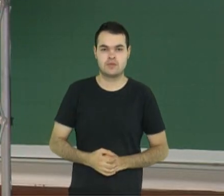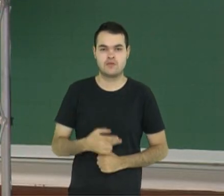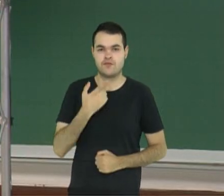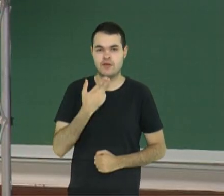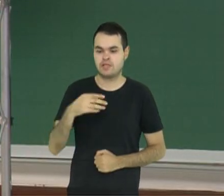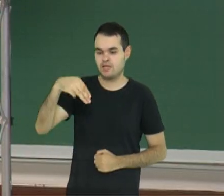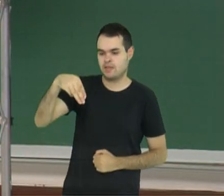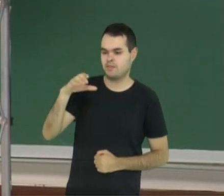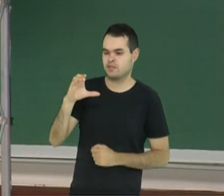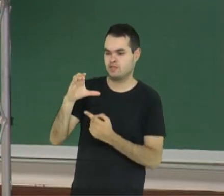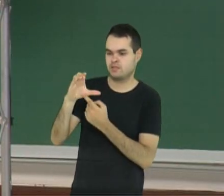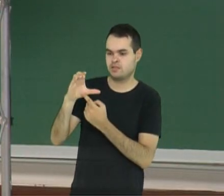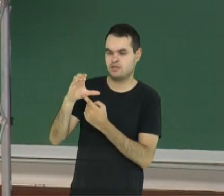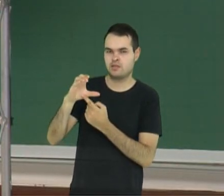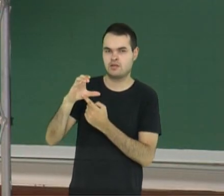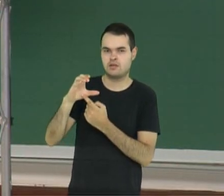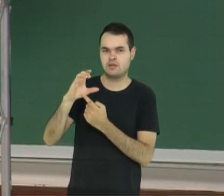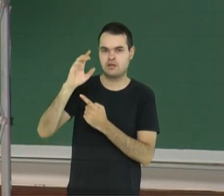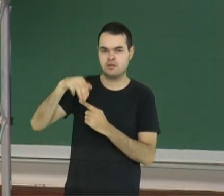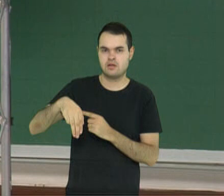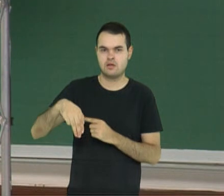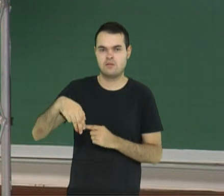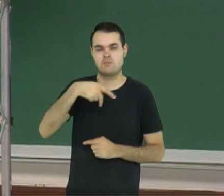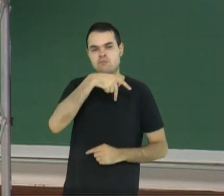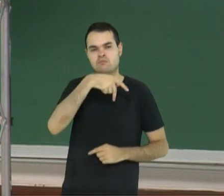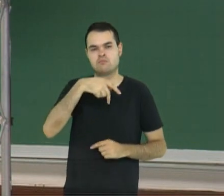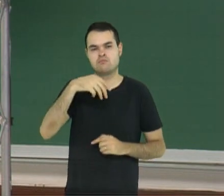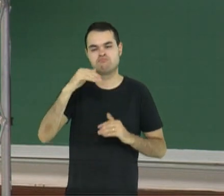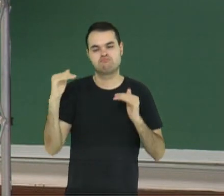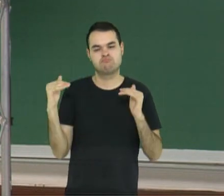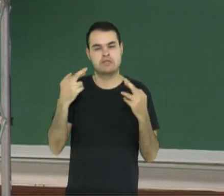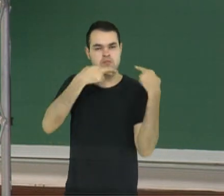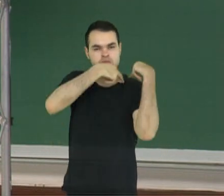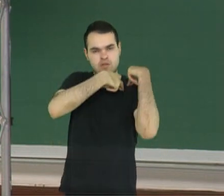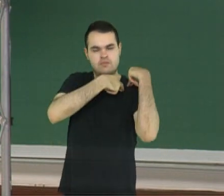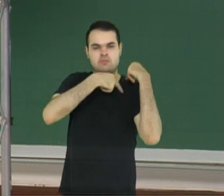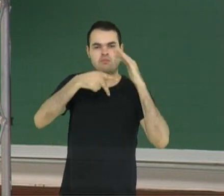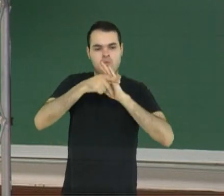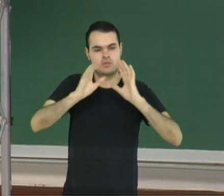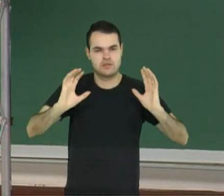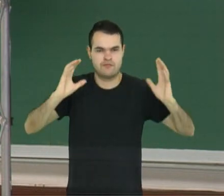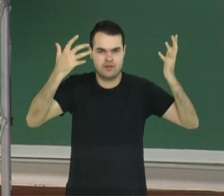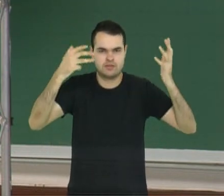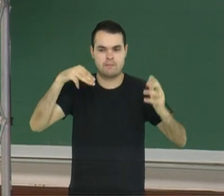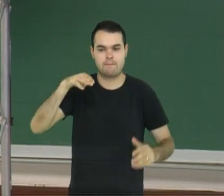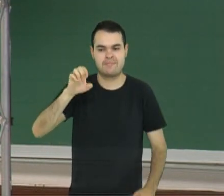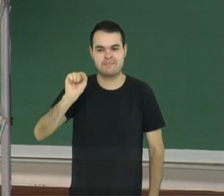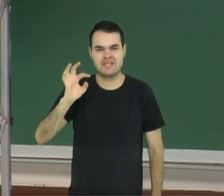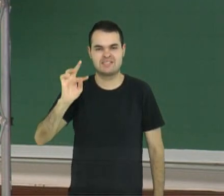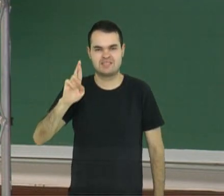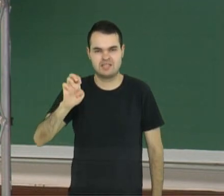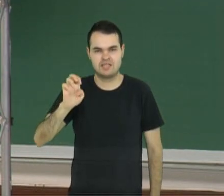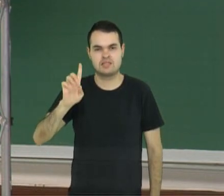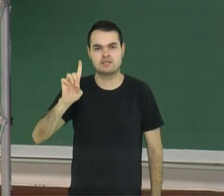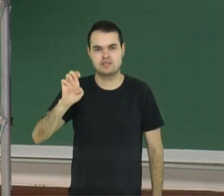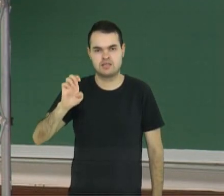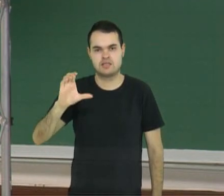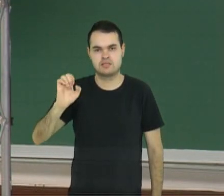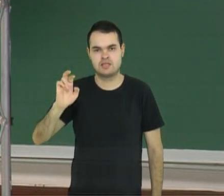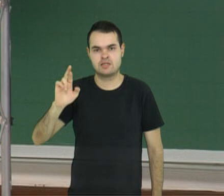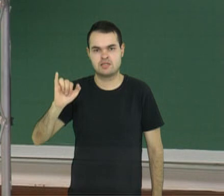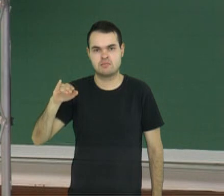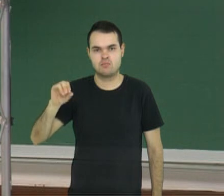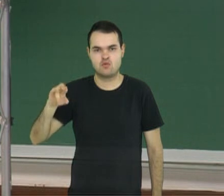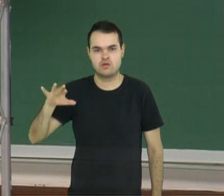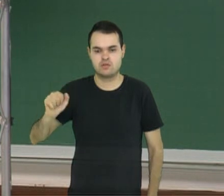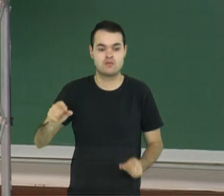MC, MC significa mestres de cerimônias. Um pouquinho para frente eu vou falar sobre isso. Mas o Coke, ele fazia isso. Durante as festas,